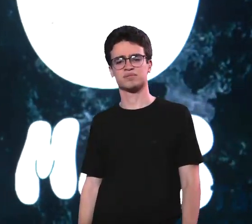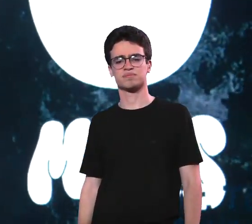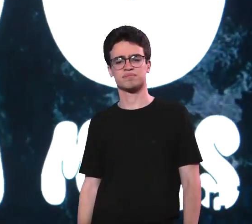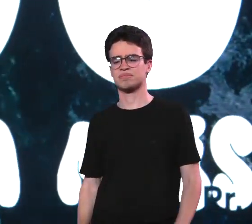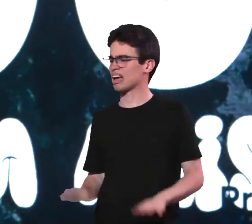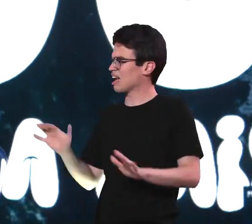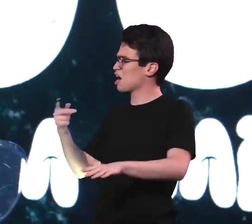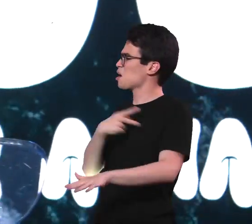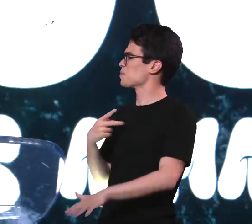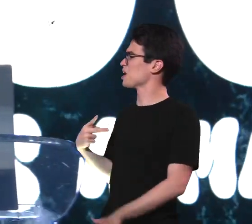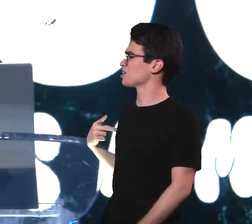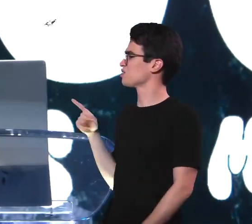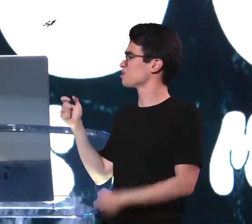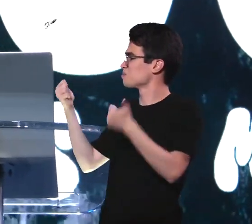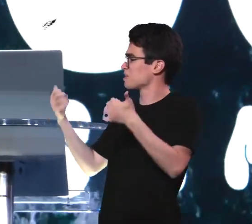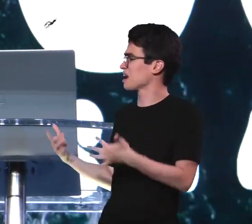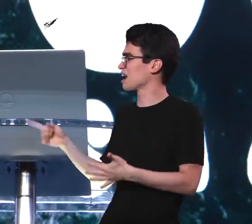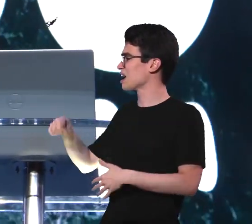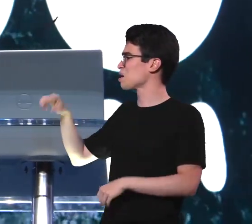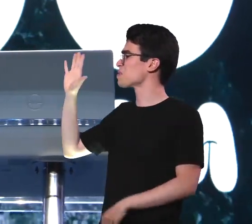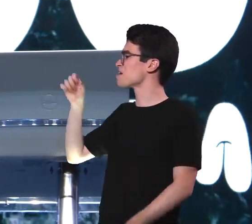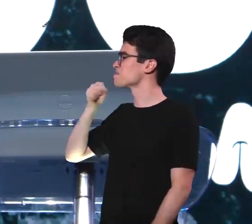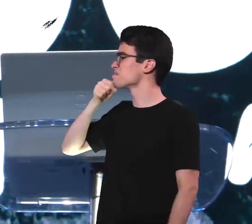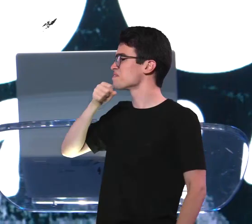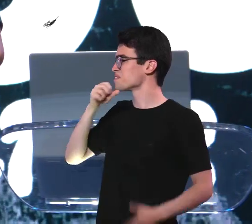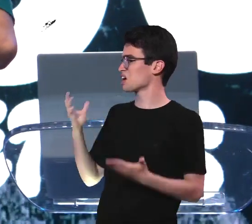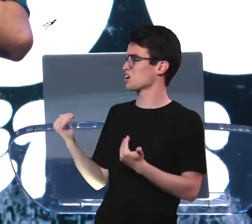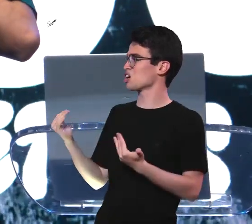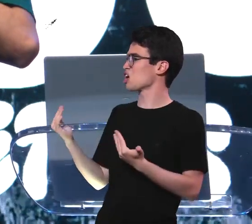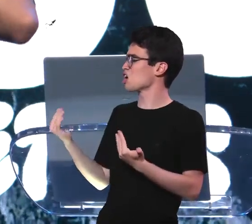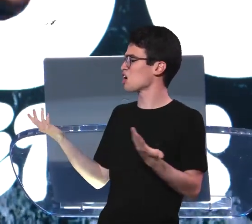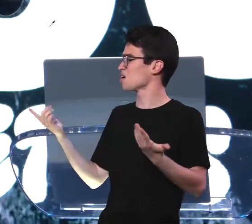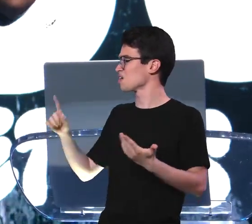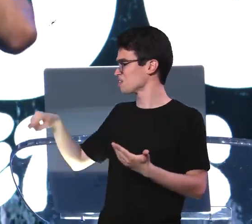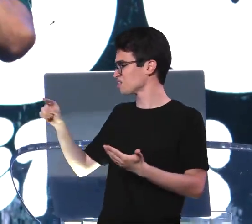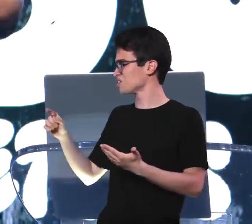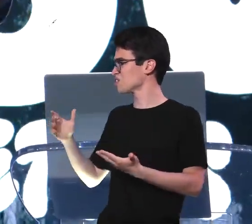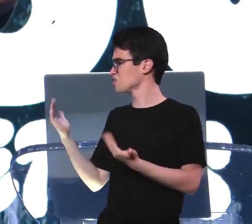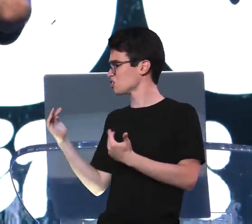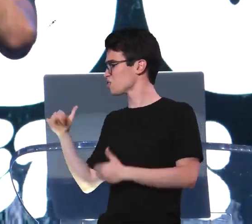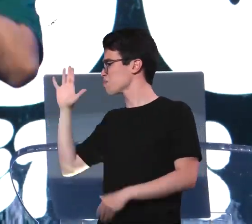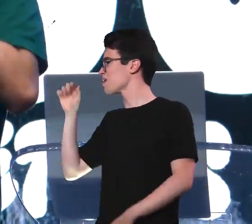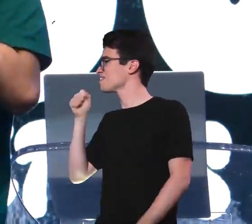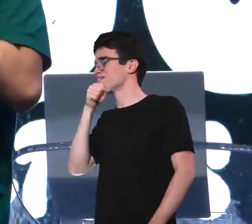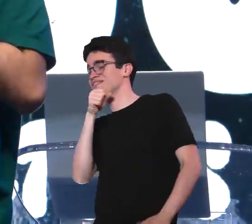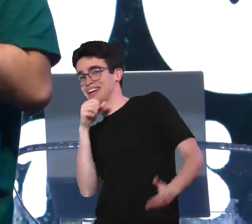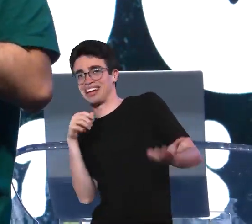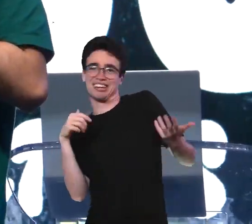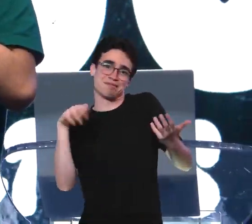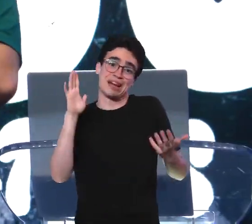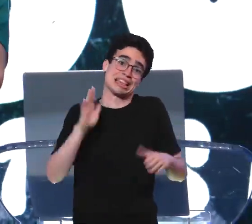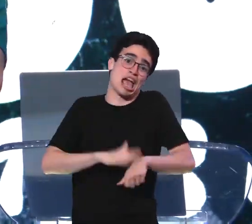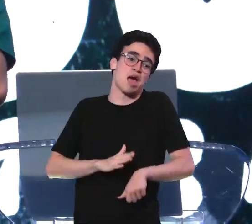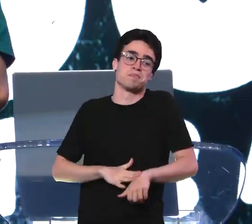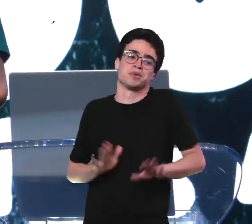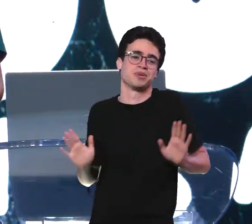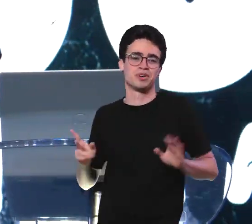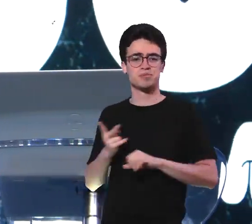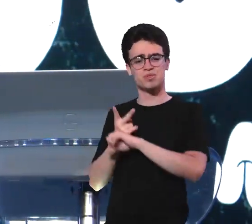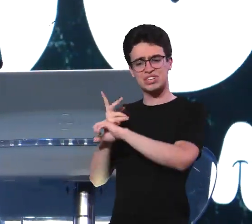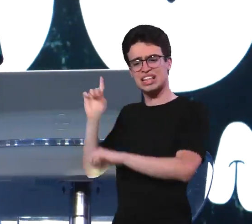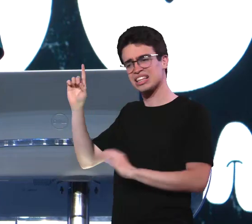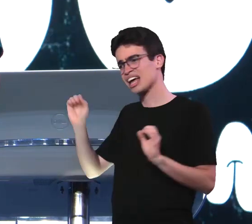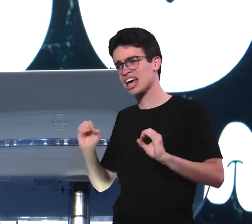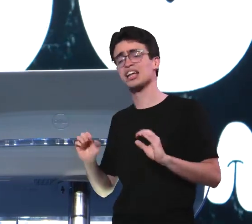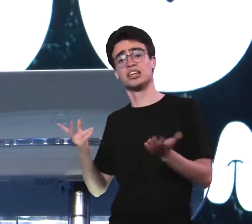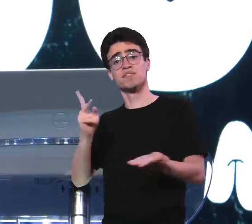Mas pastor, você está falando que o povo mais velho, os jovens não estão buscando... Os jovens mais velhos há mais tempo, né? Não estão buscando a Deus?